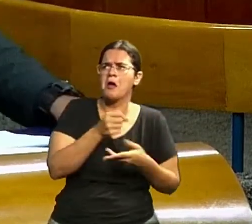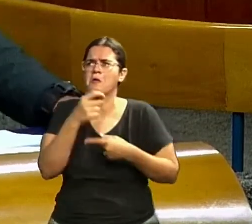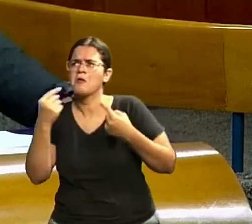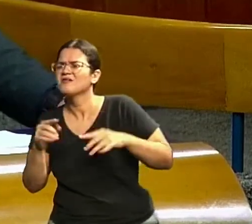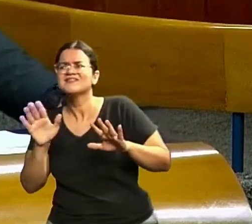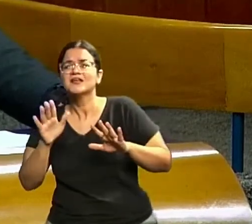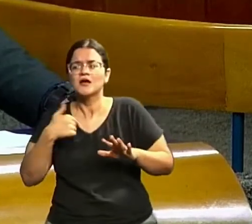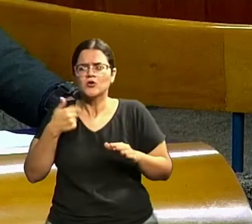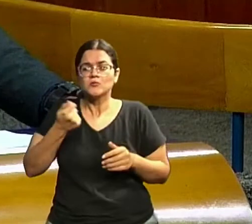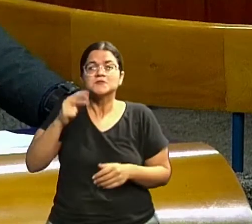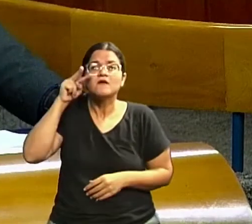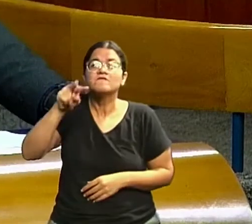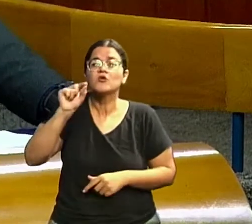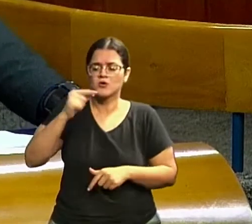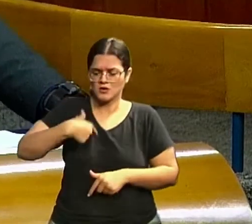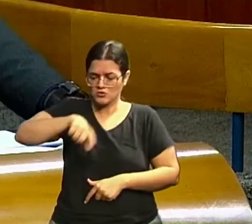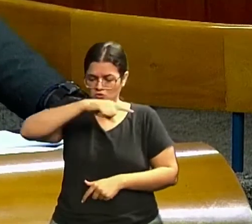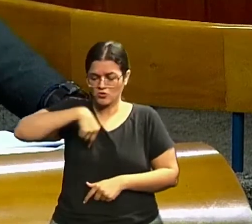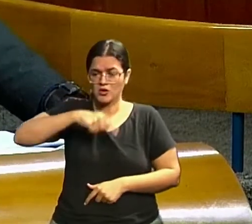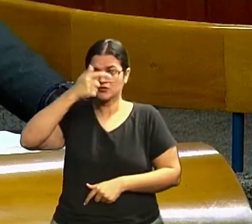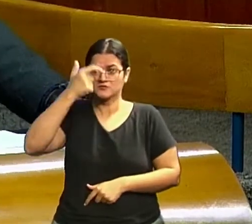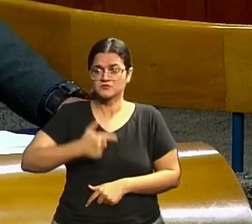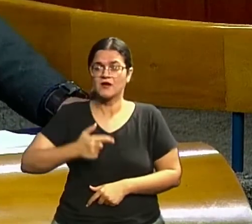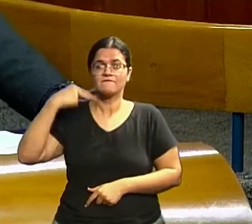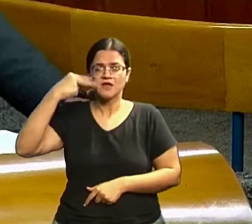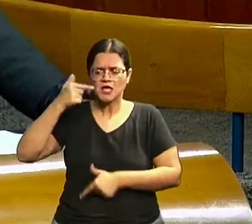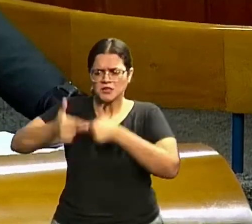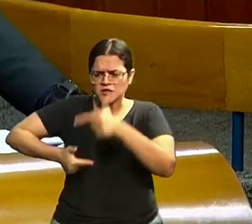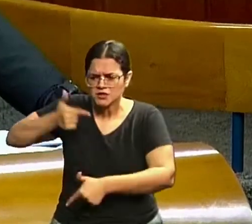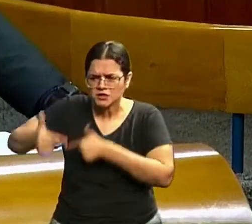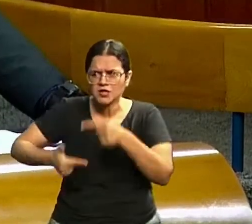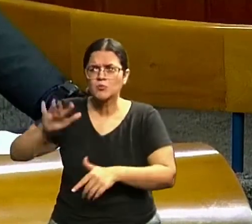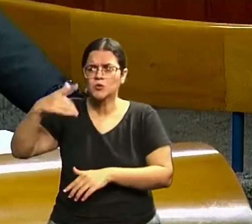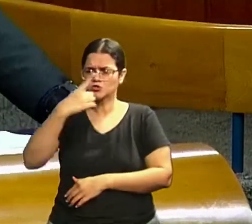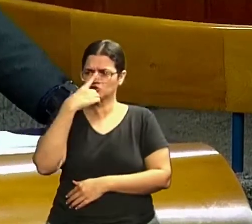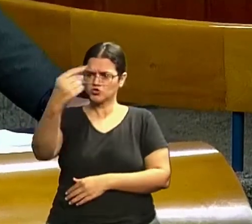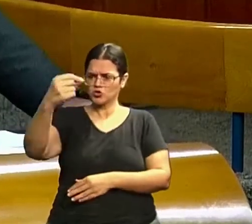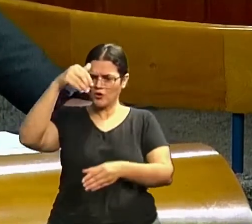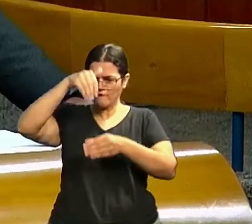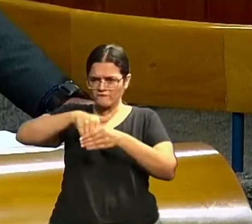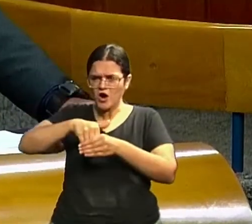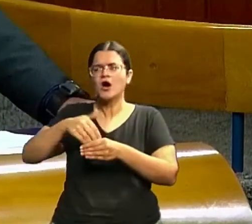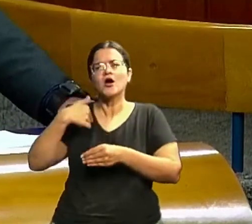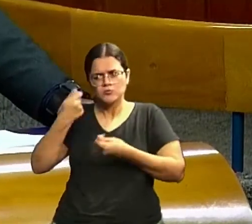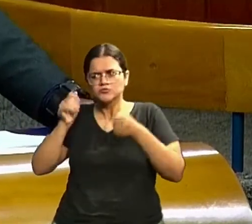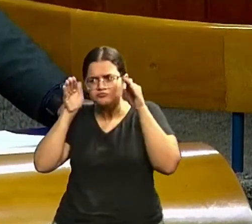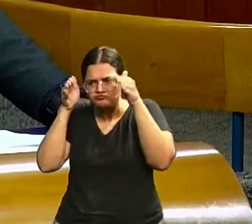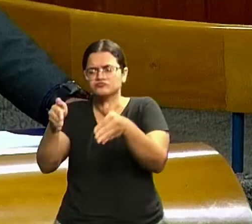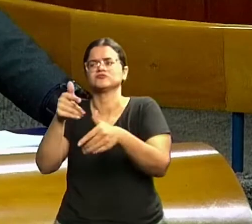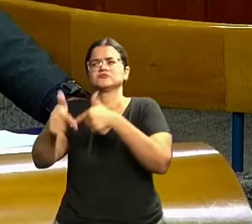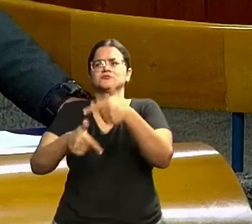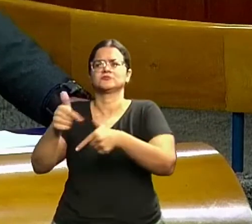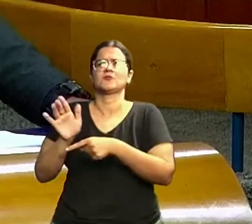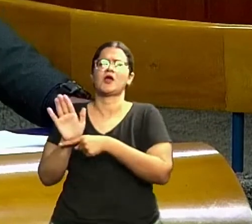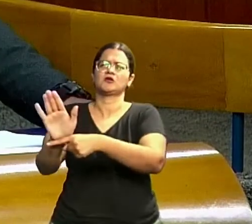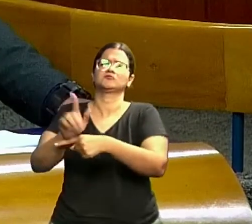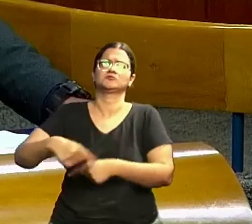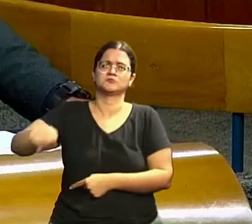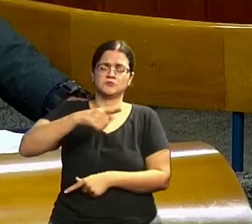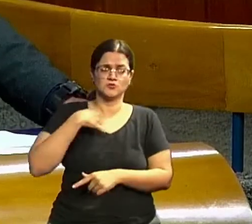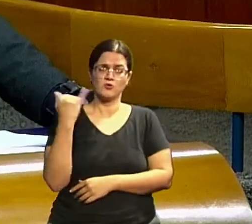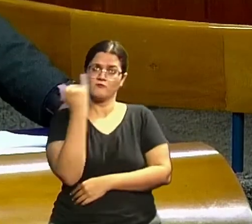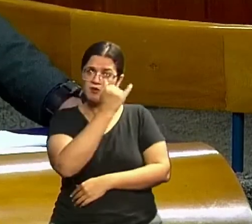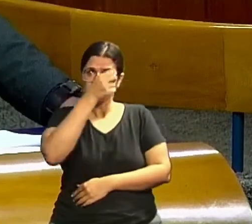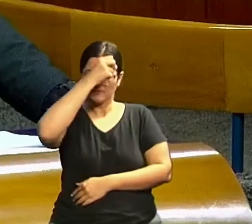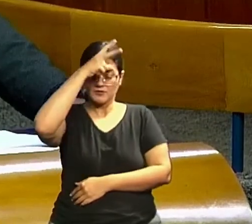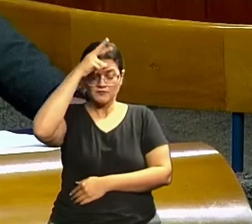do resultado do trabalho do vereador, quando ele elege para ser seus representantes. E aqui eu quero dizer ao prefeito